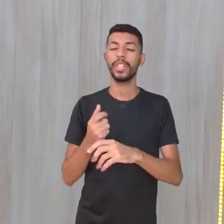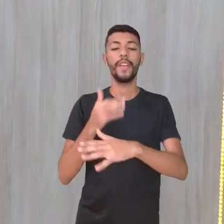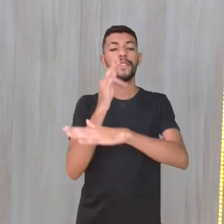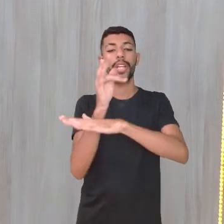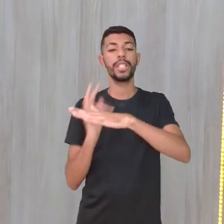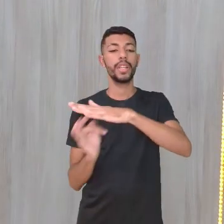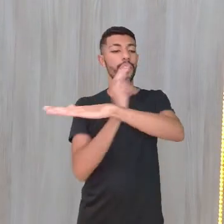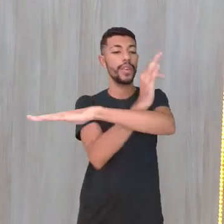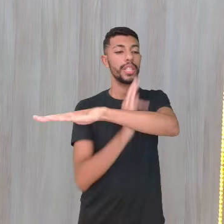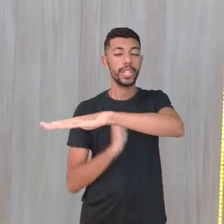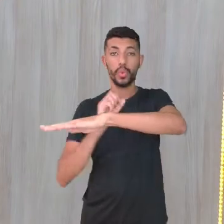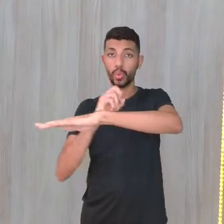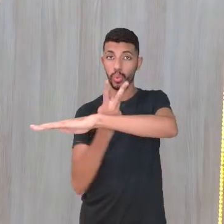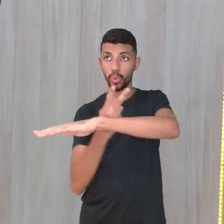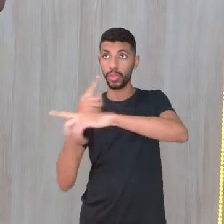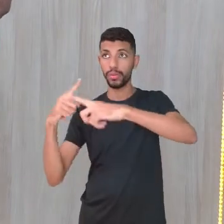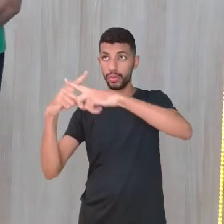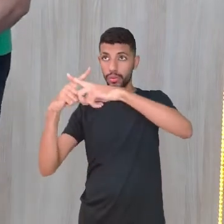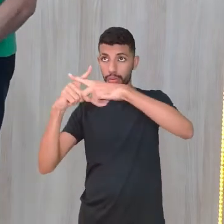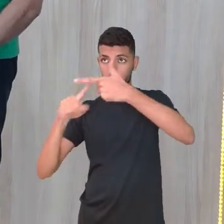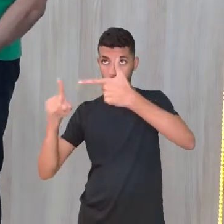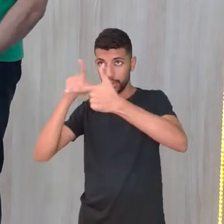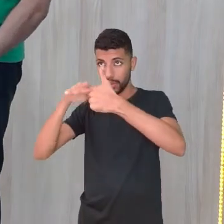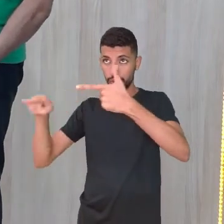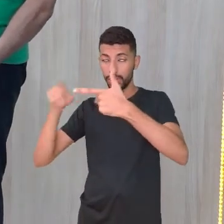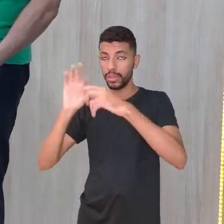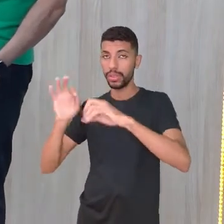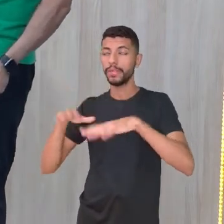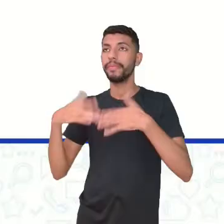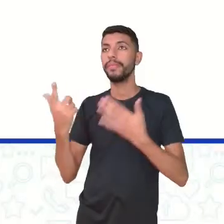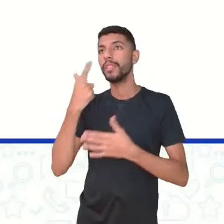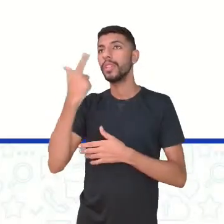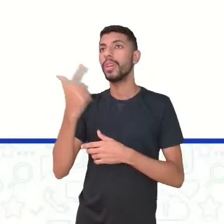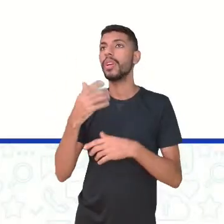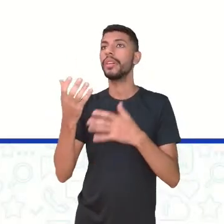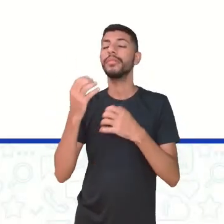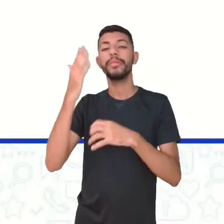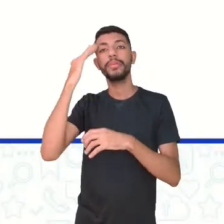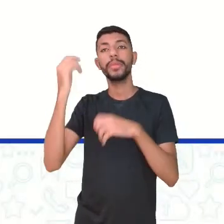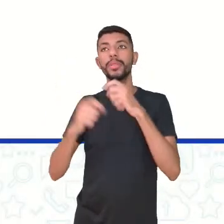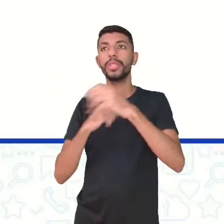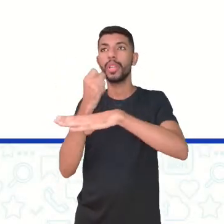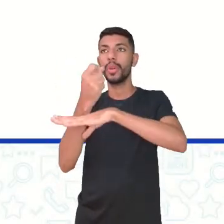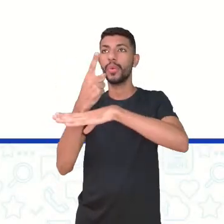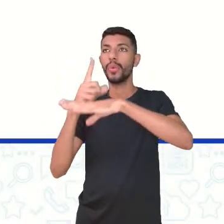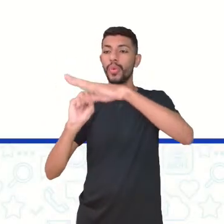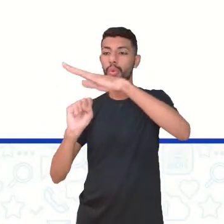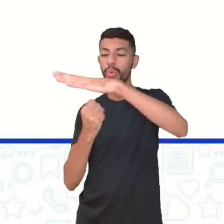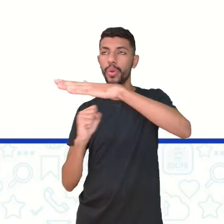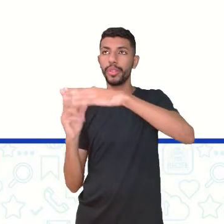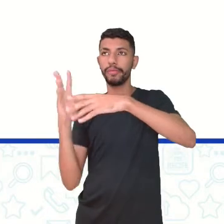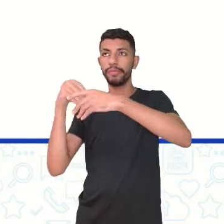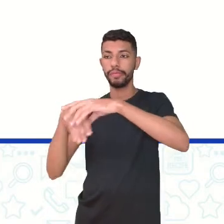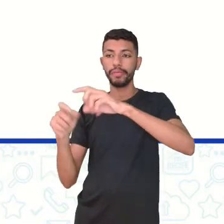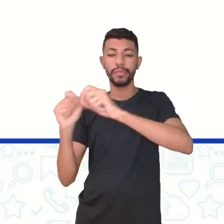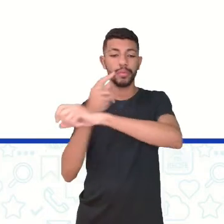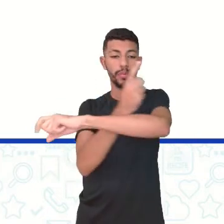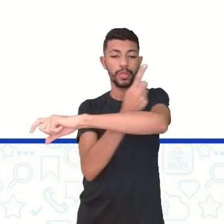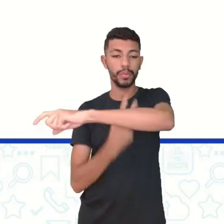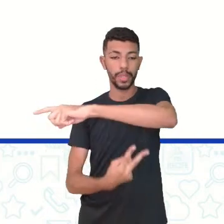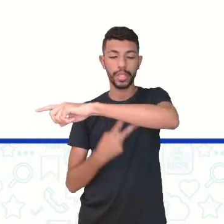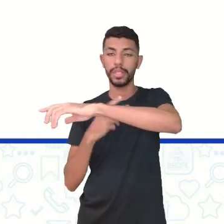frações, certo? Eu quero saber aí quantas vezes 1/8 cabe dentro aí de